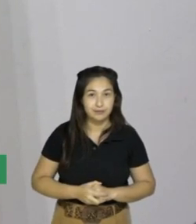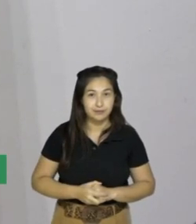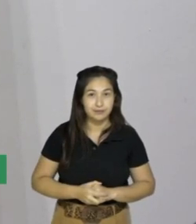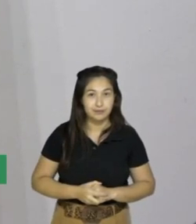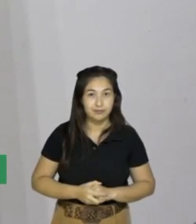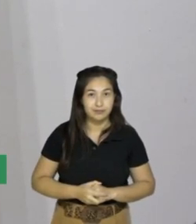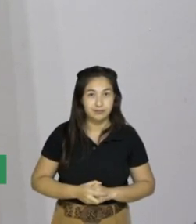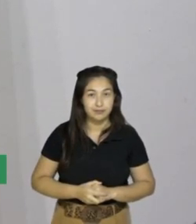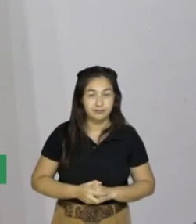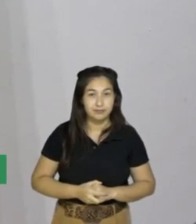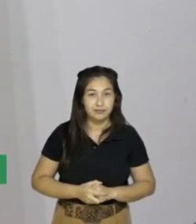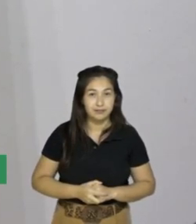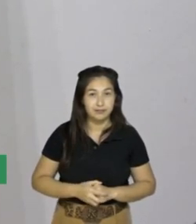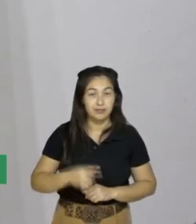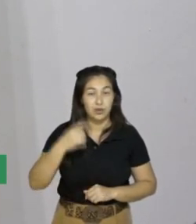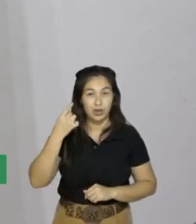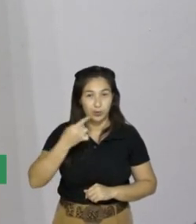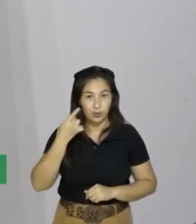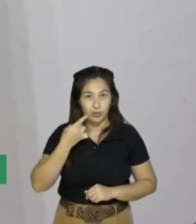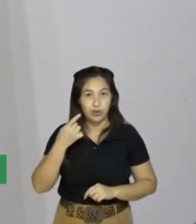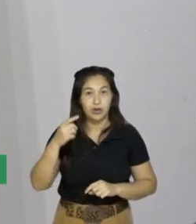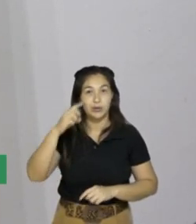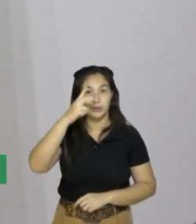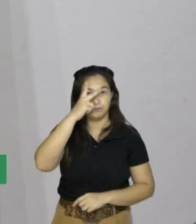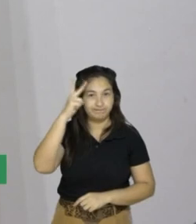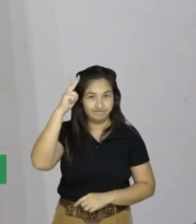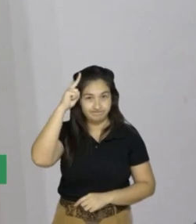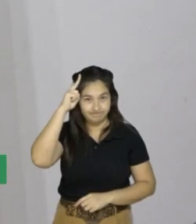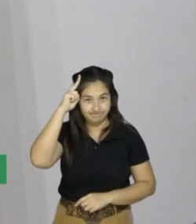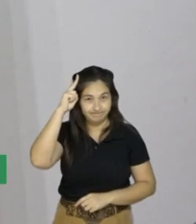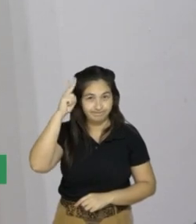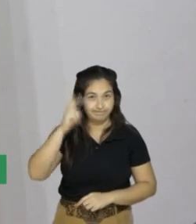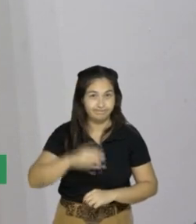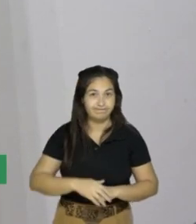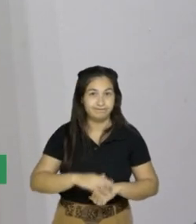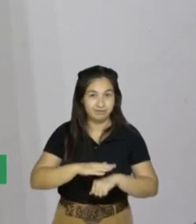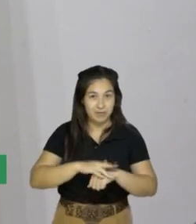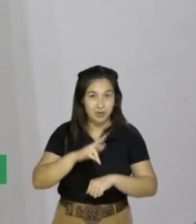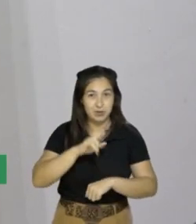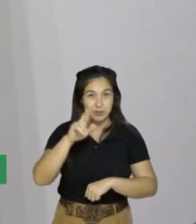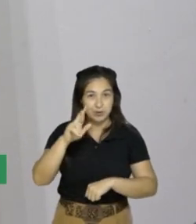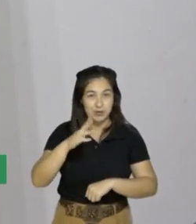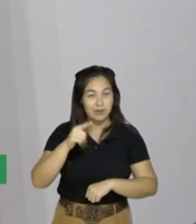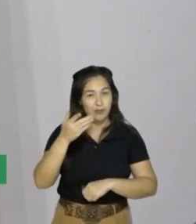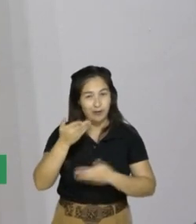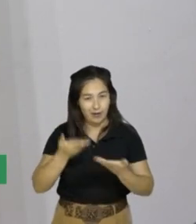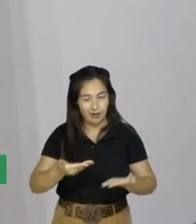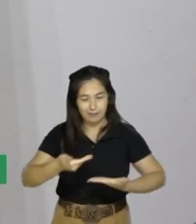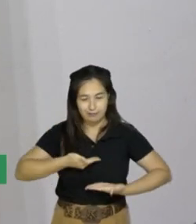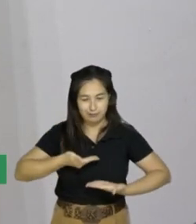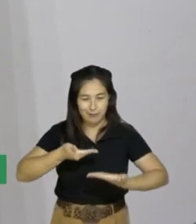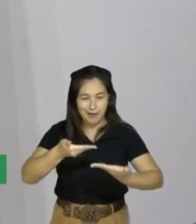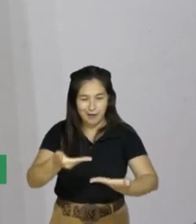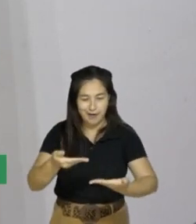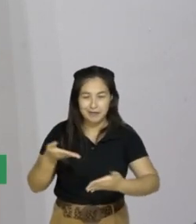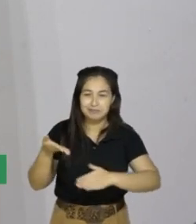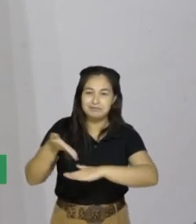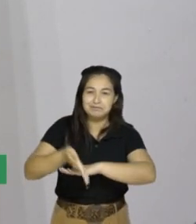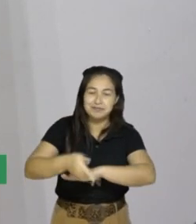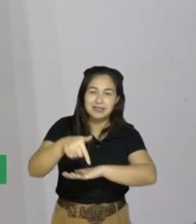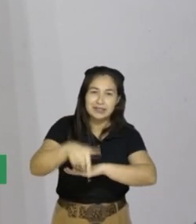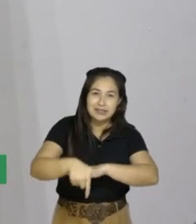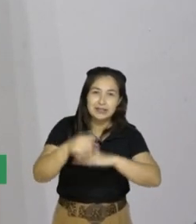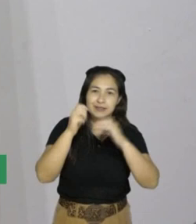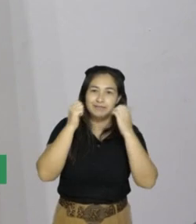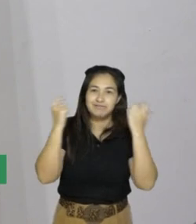seu Deputado Vicente caro preso autor desse convite para estarmos aqui na Assembleia